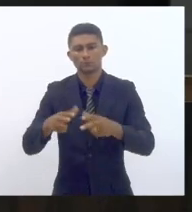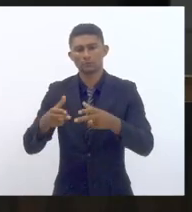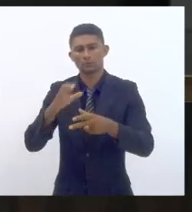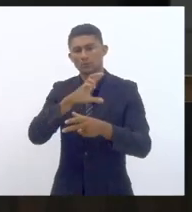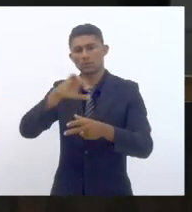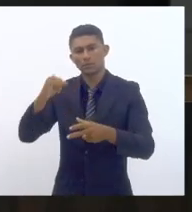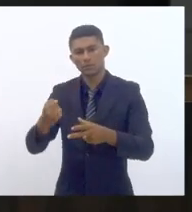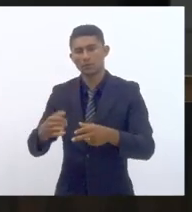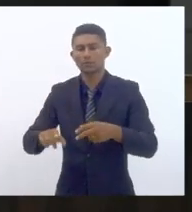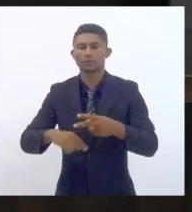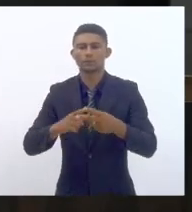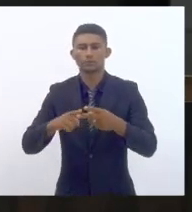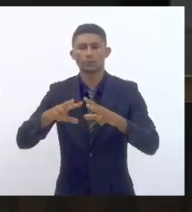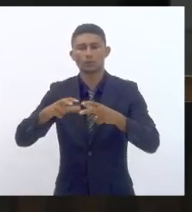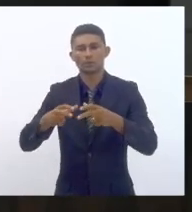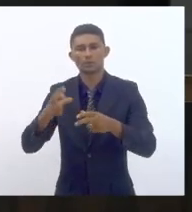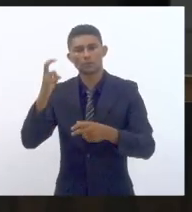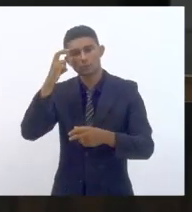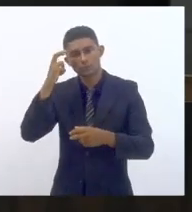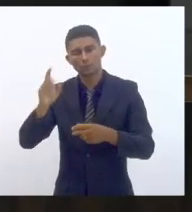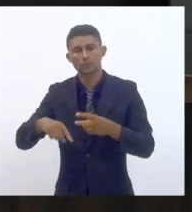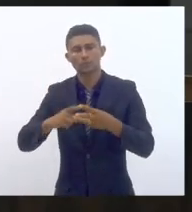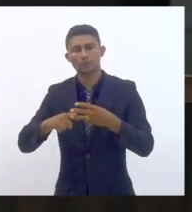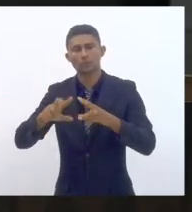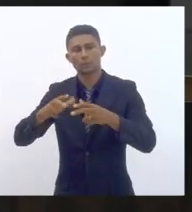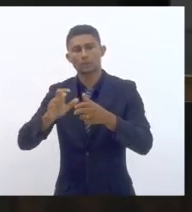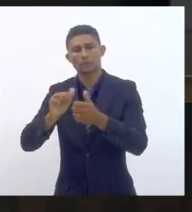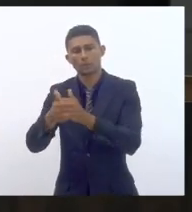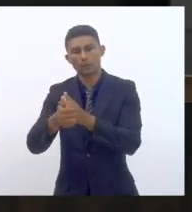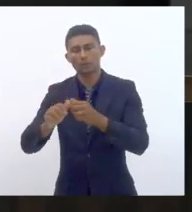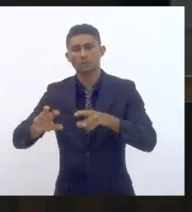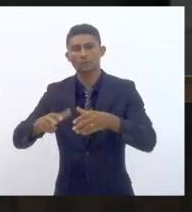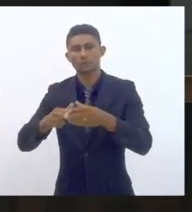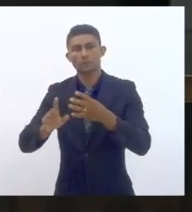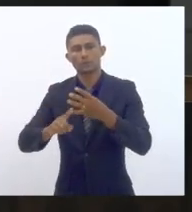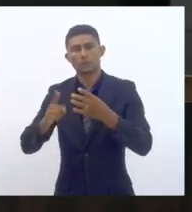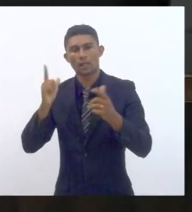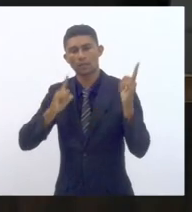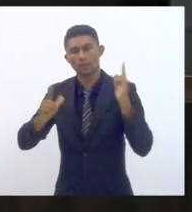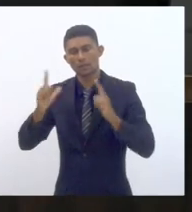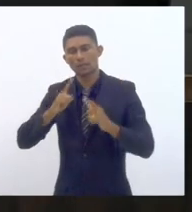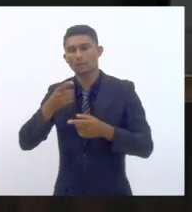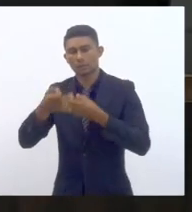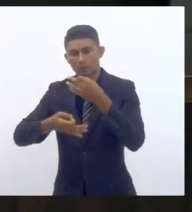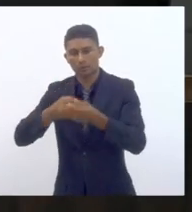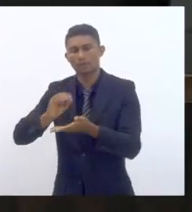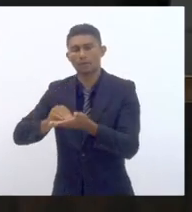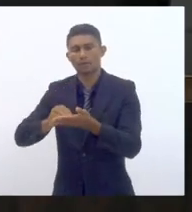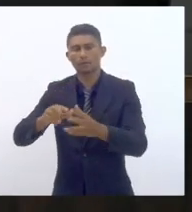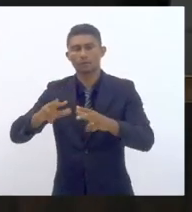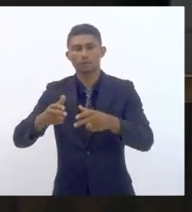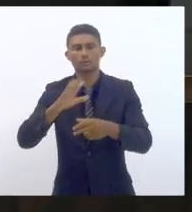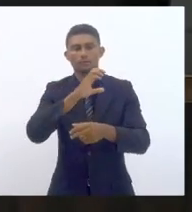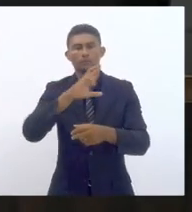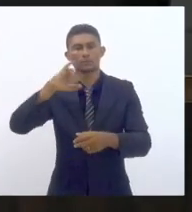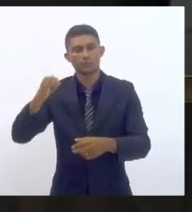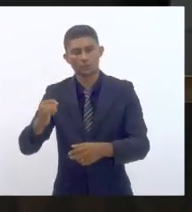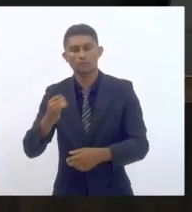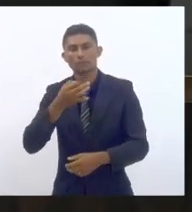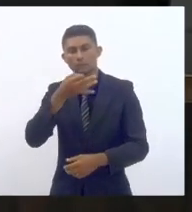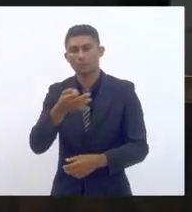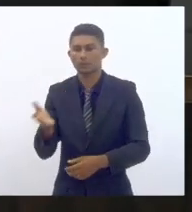Justiça, de Cultura, de Esporte e Lazer, de Saúde e Assuntos Municipais. pela Comissão de Constituição e Justiça, deputado Luiz